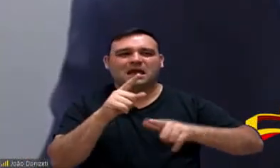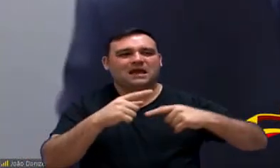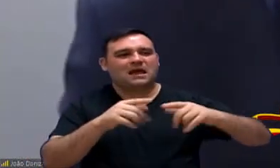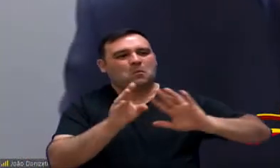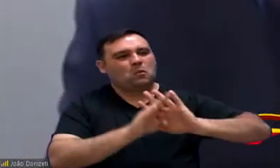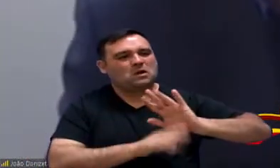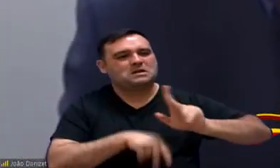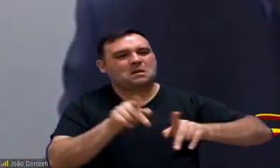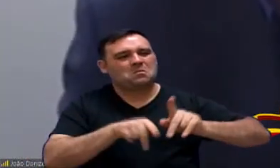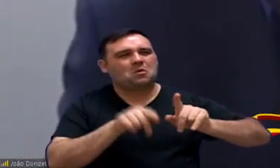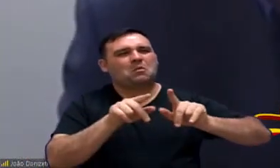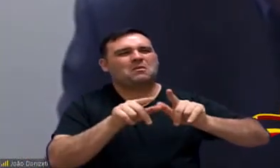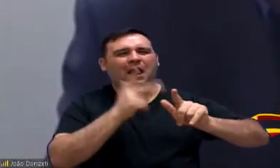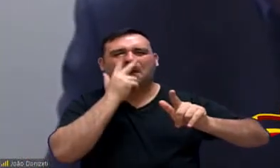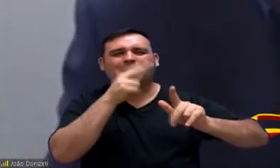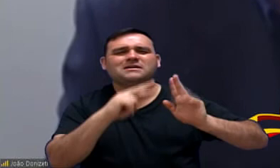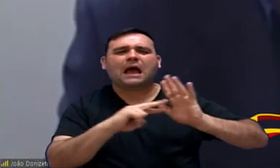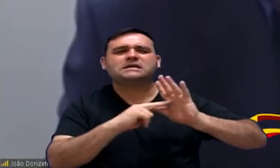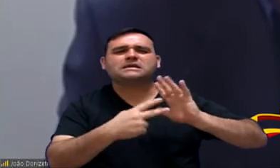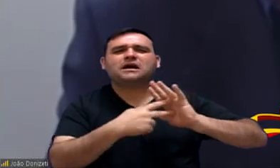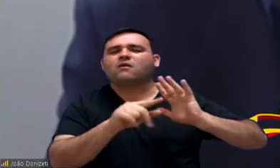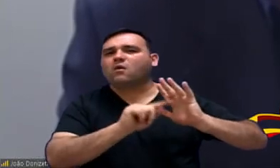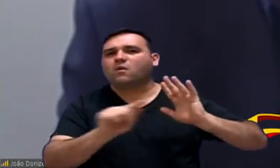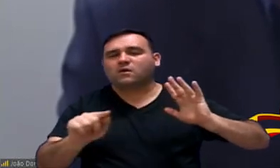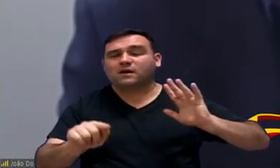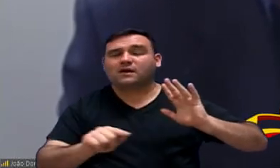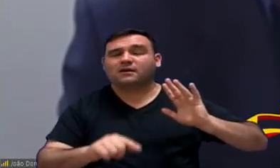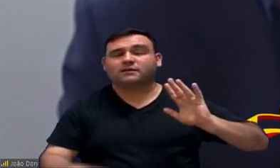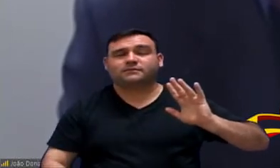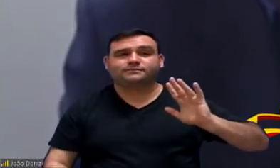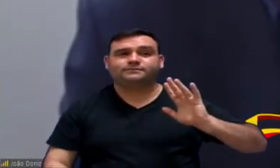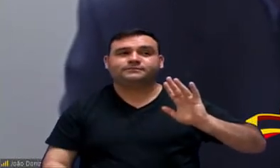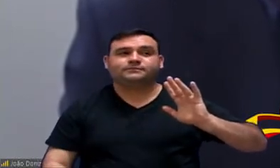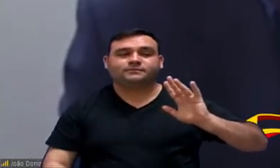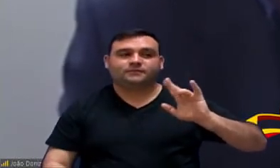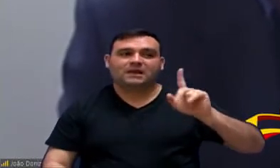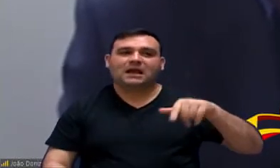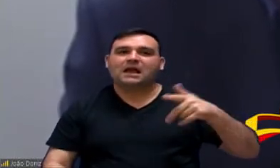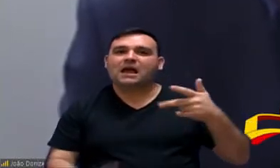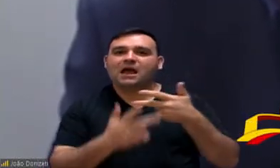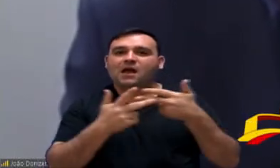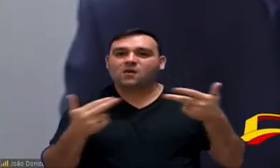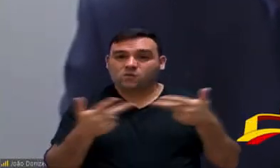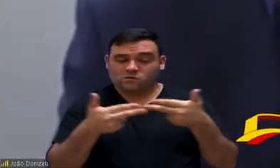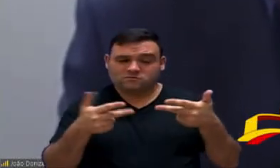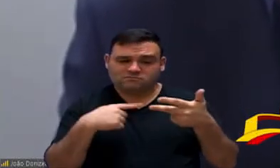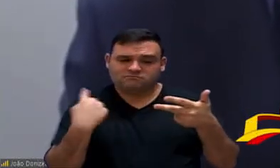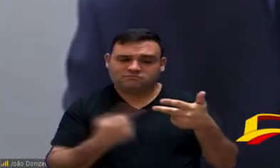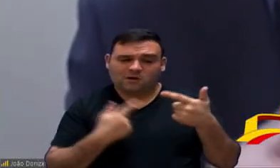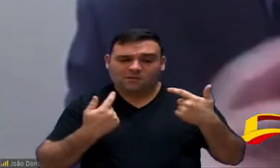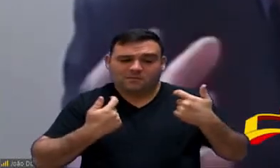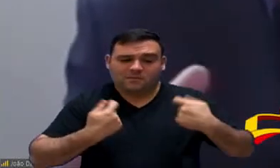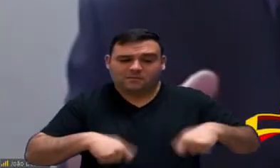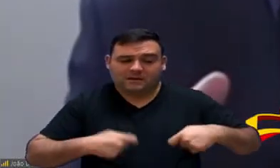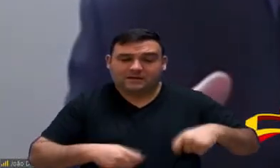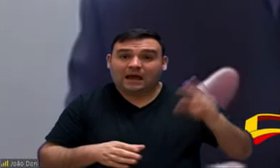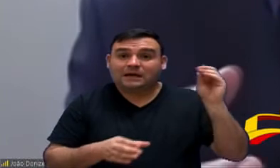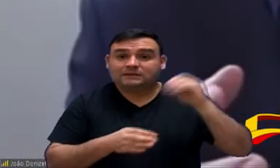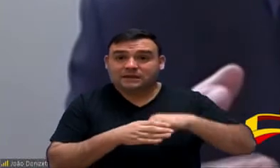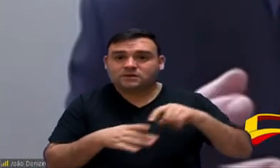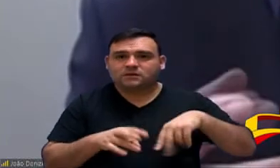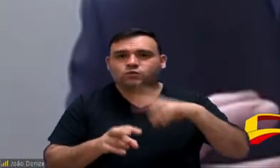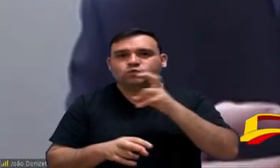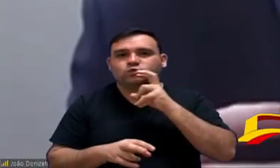ela, sinteticamente, ela realmente visualiza aquilo que nós temos que ter dentro do município